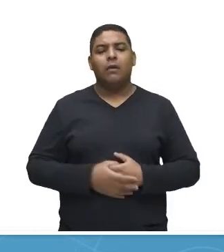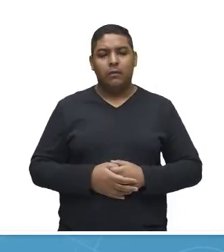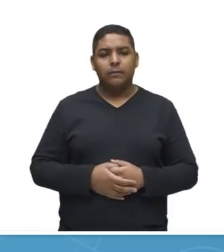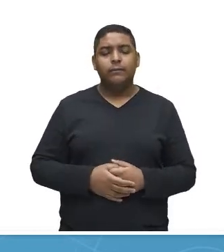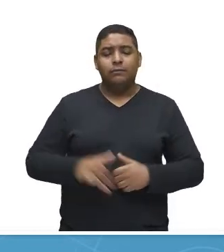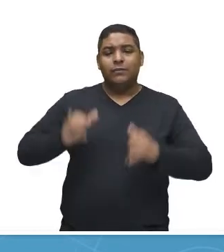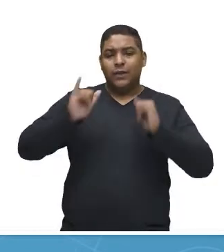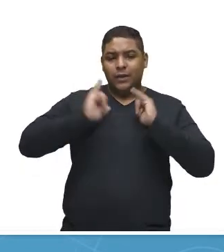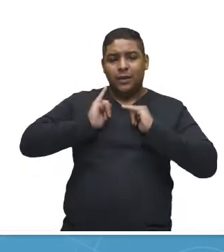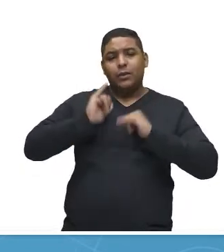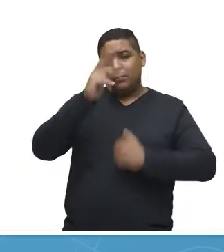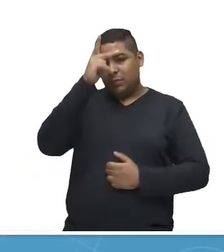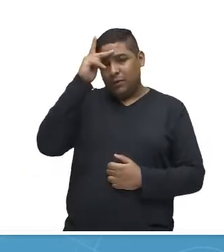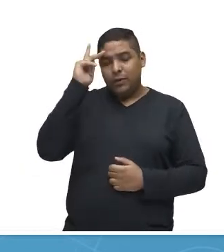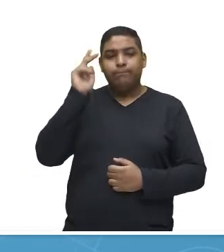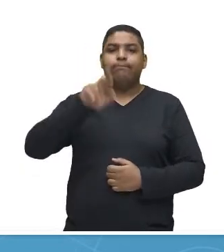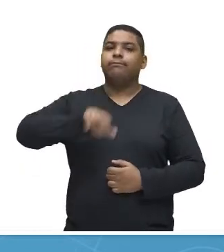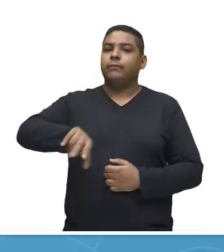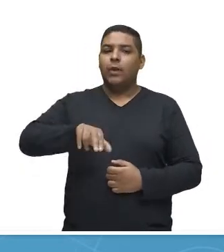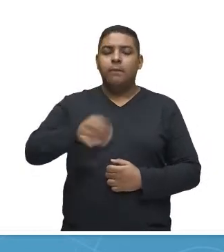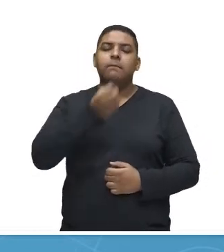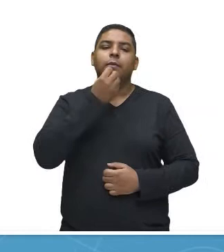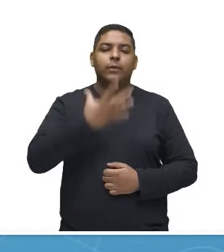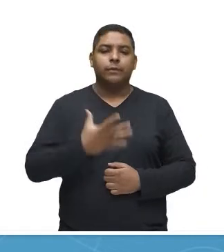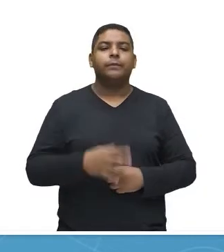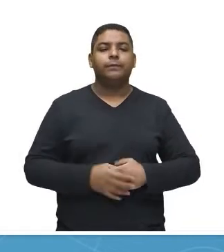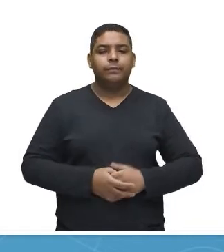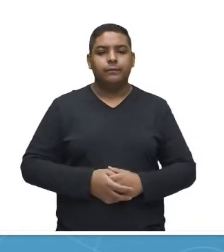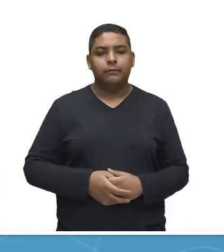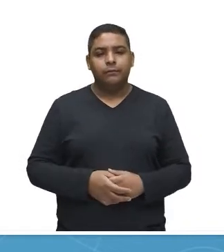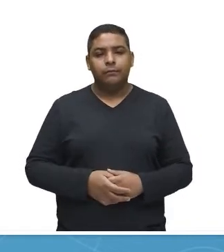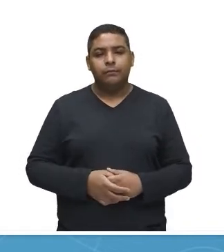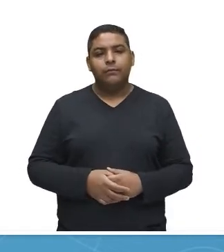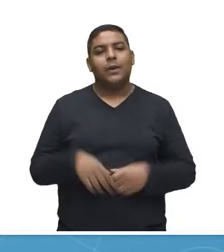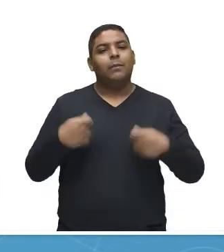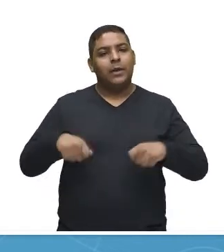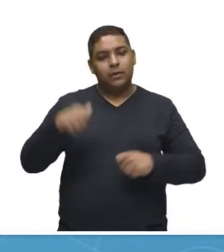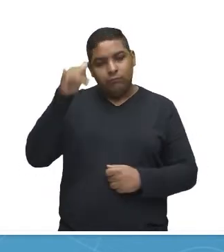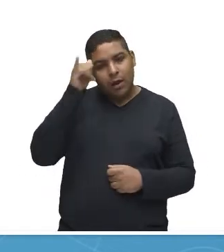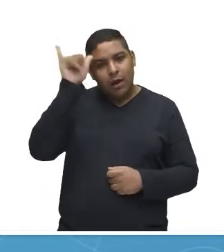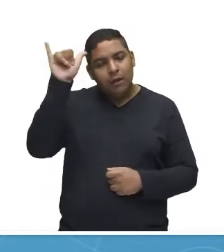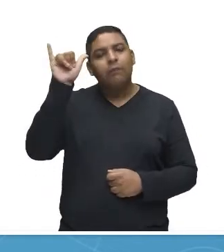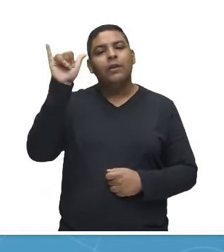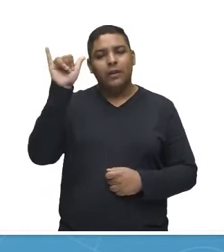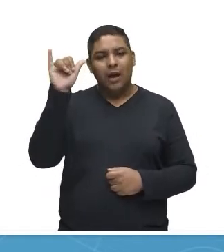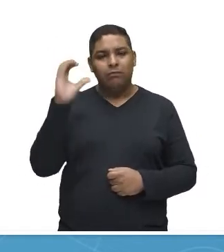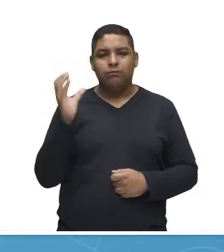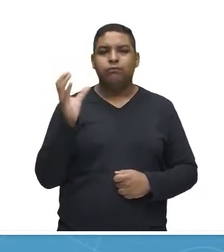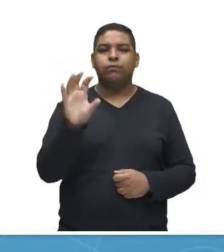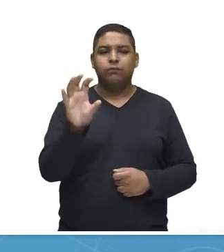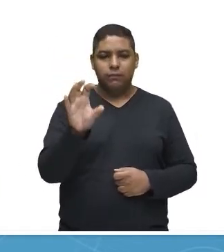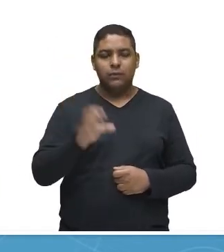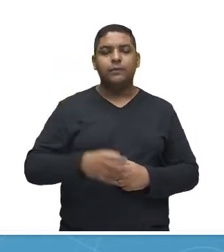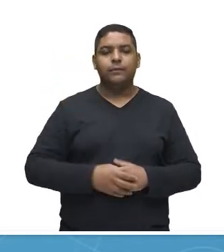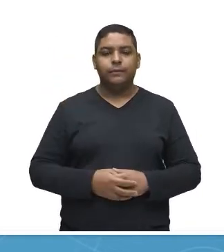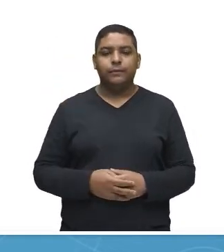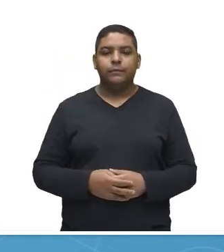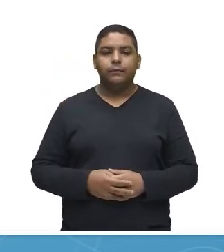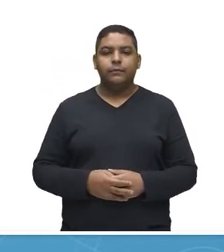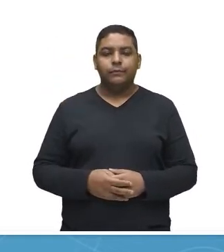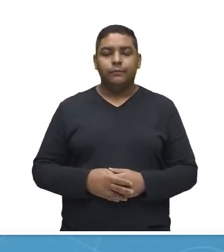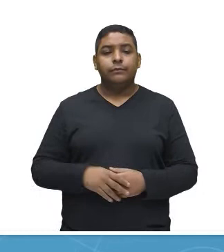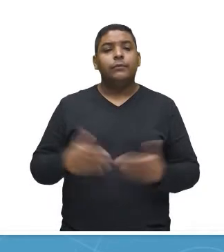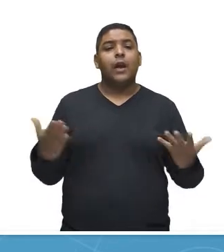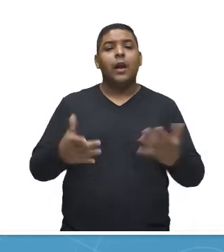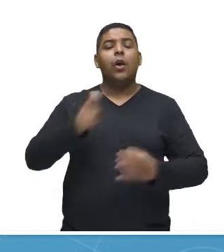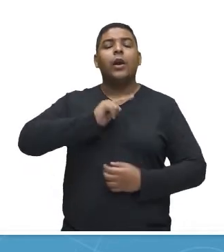sedentária não é algo bom. Então, a gente deve evitar essa classificação. E aí eu trouxe um ponto